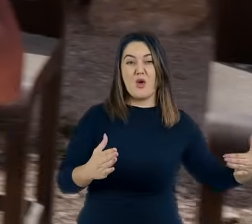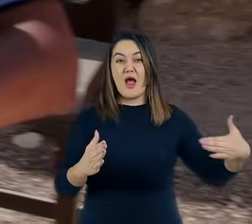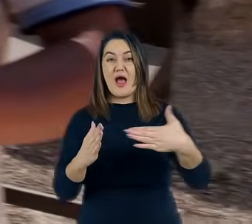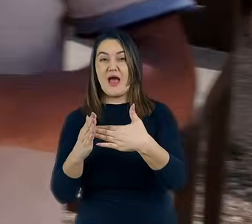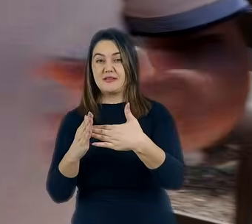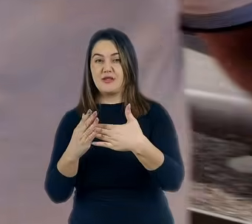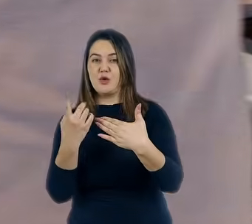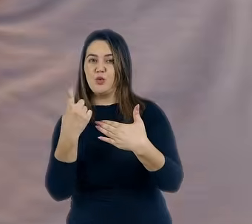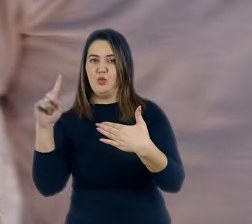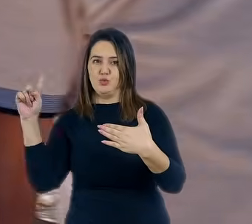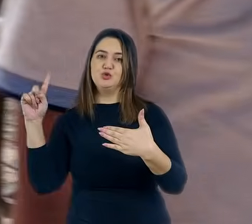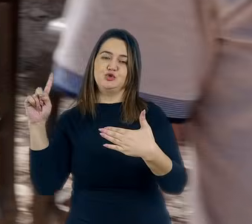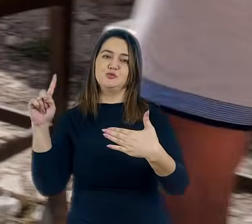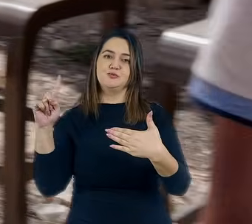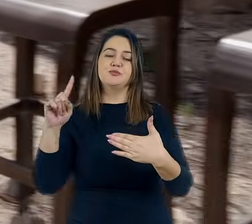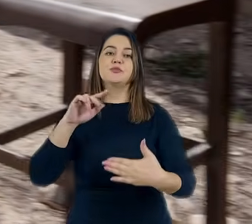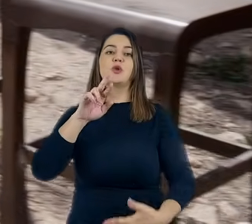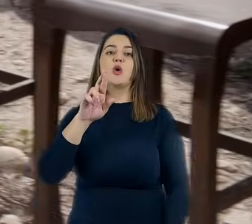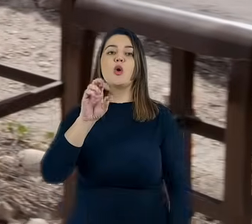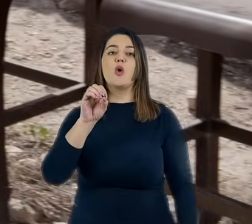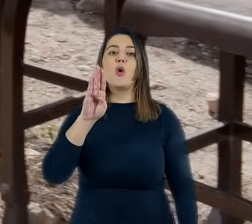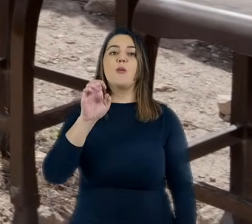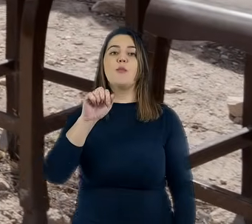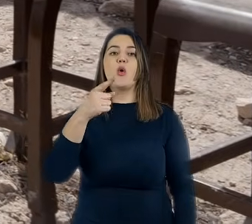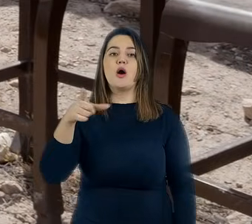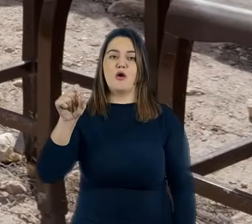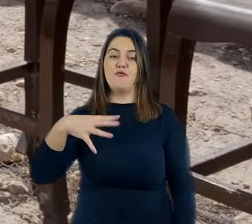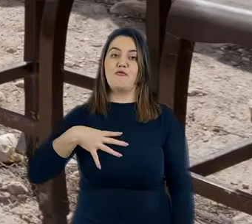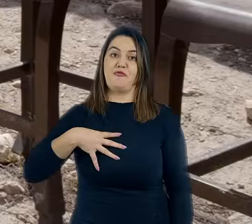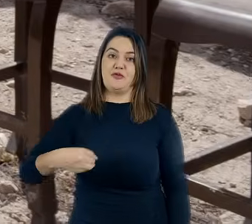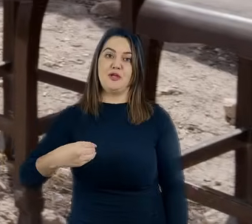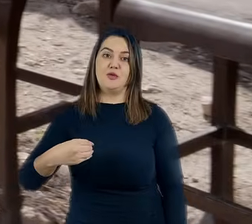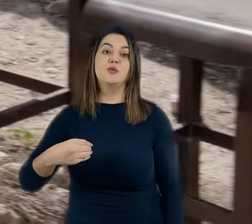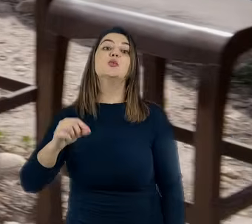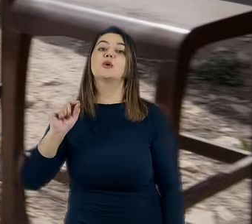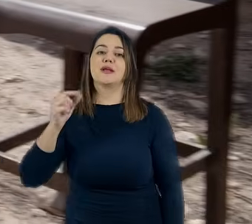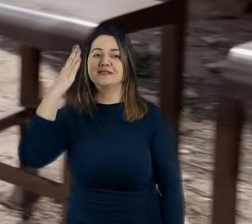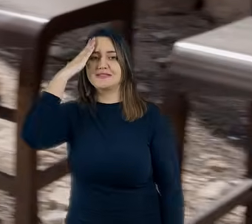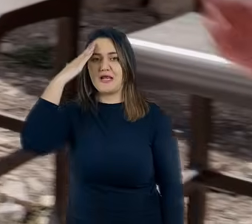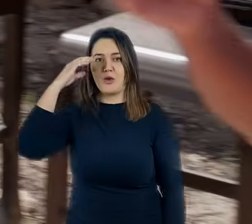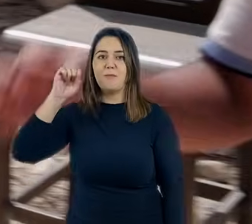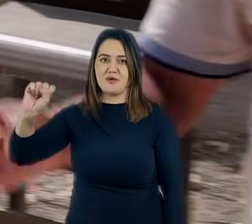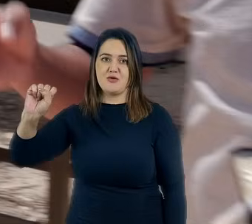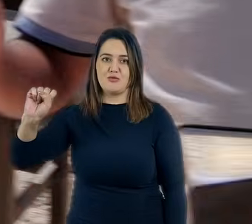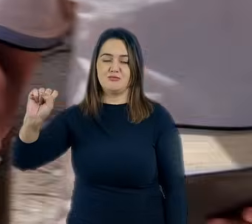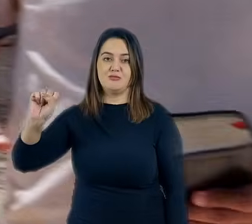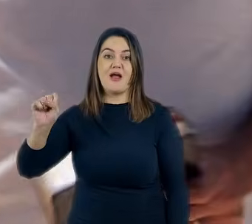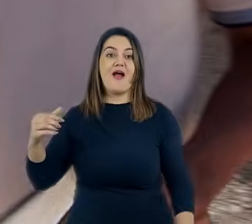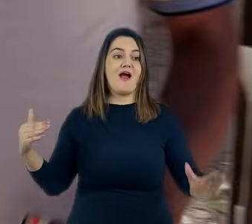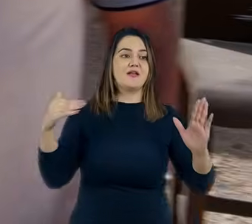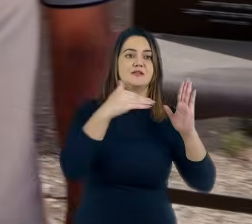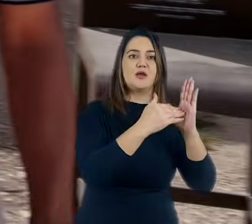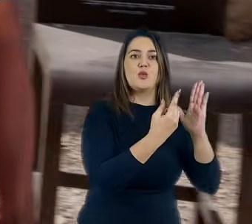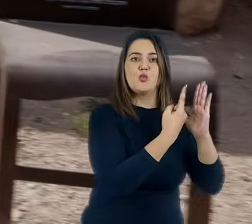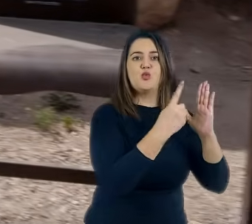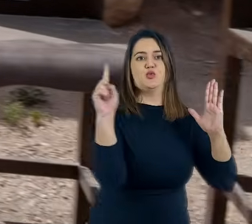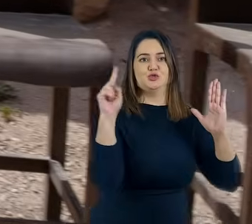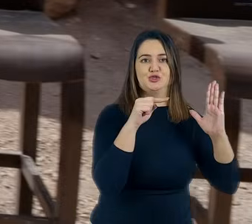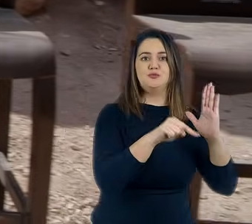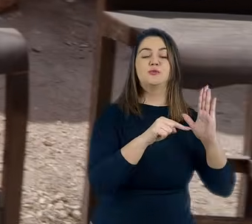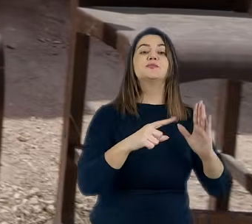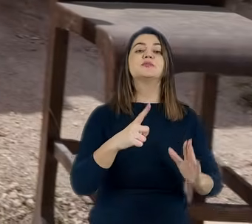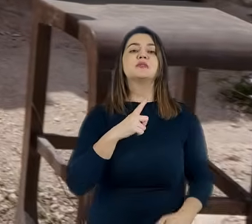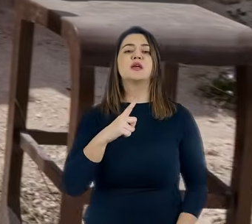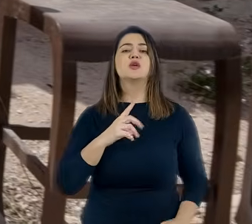último, tá bom? Desde Roboão, filho de Salomão, até Zedequias, o último rei de Judá. Todos